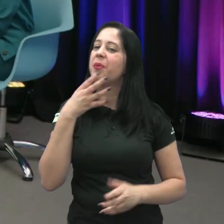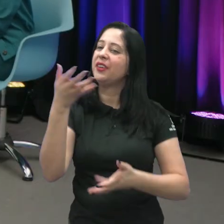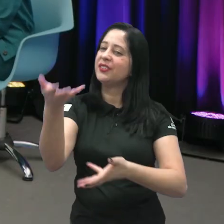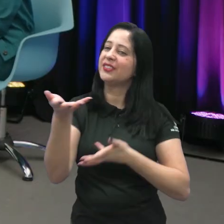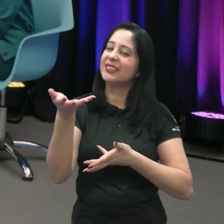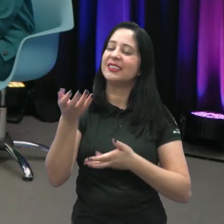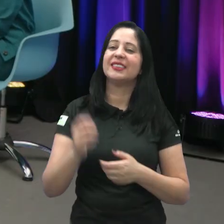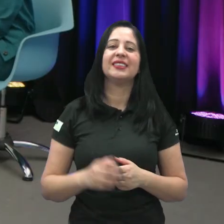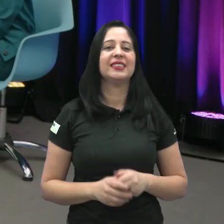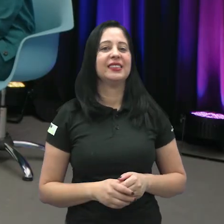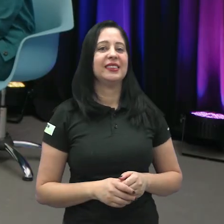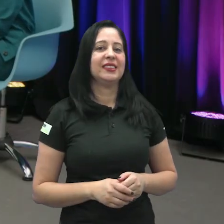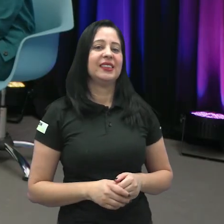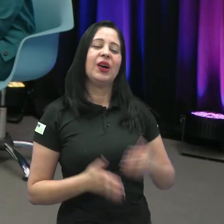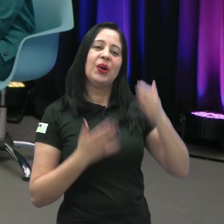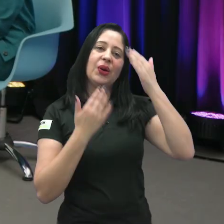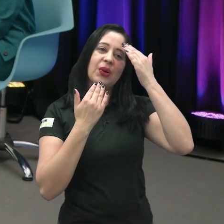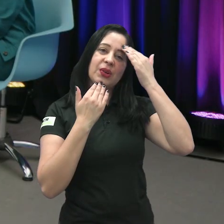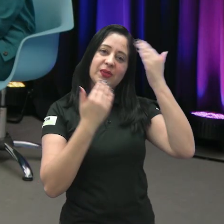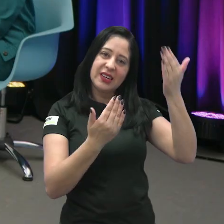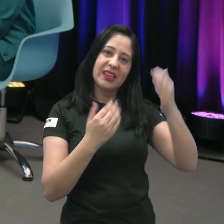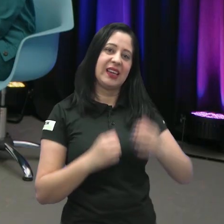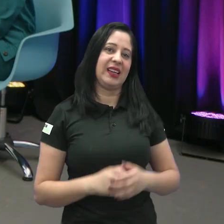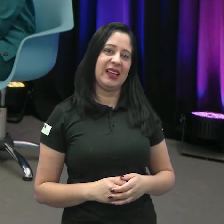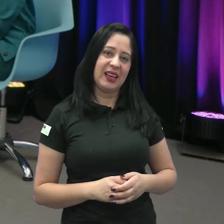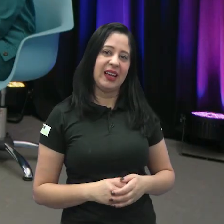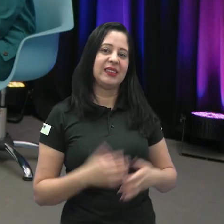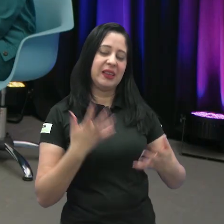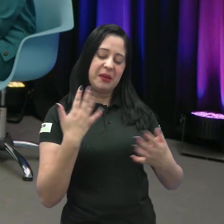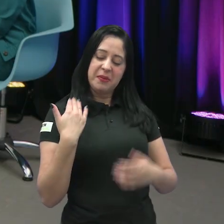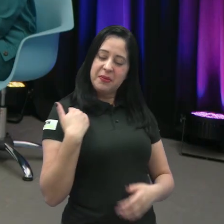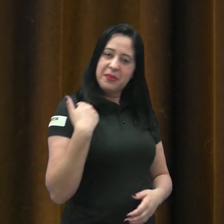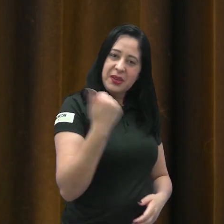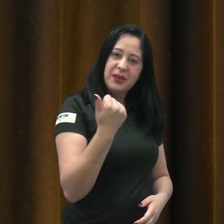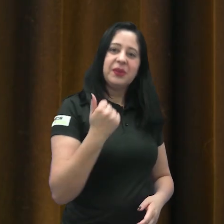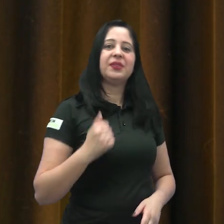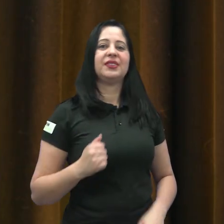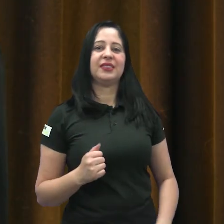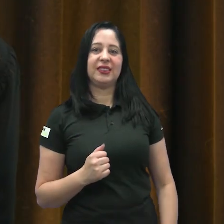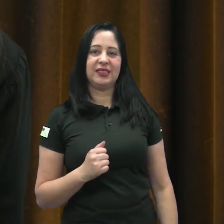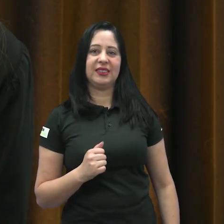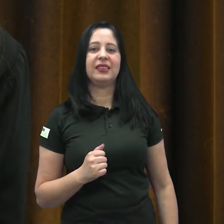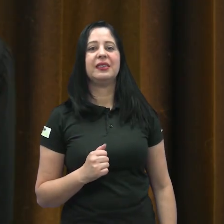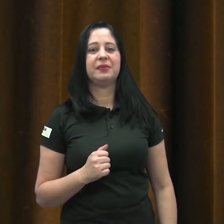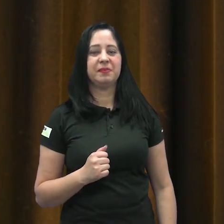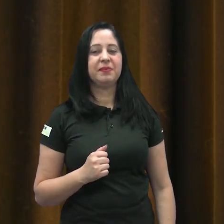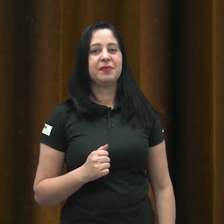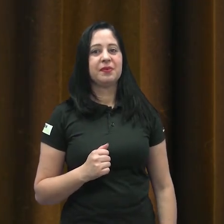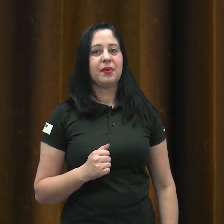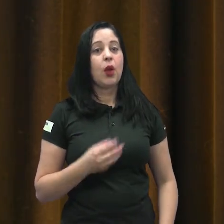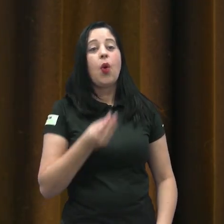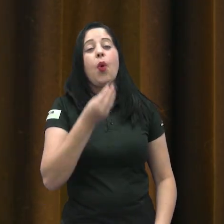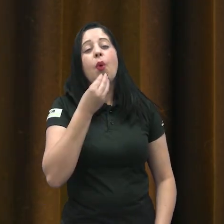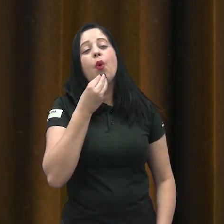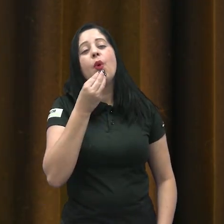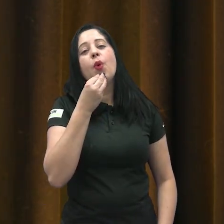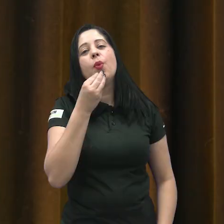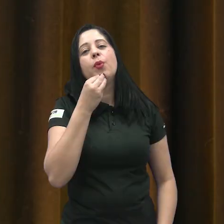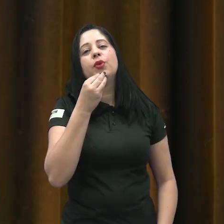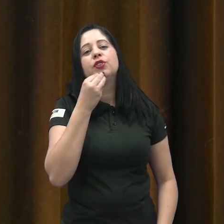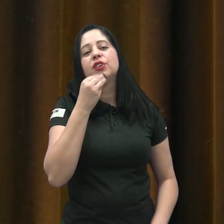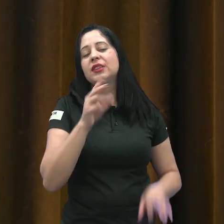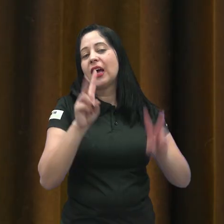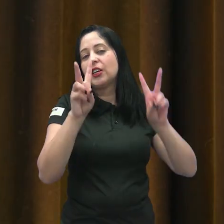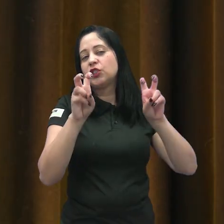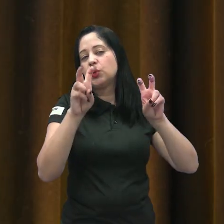estúdios do Inspiração. Priscila, muito obrigada pelo convite, né? E de estar falando, a oportunidade de estar